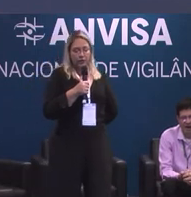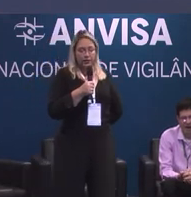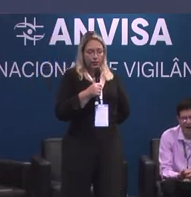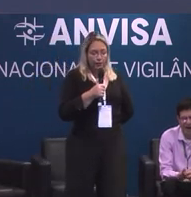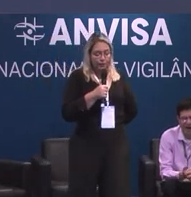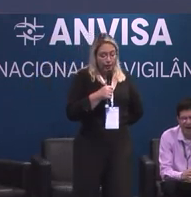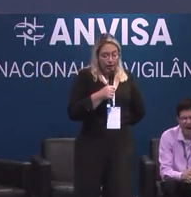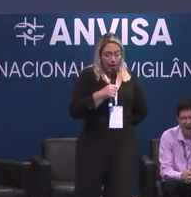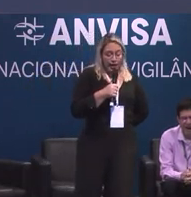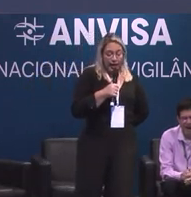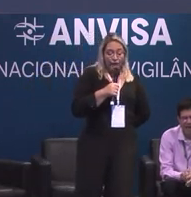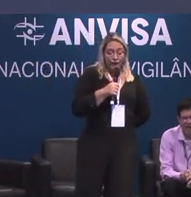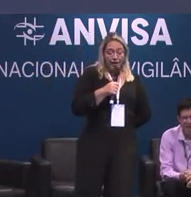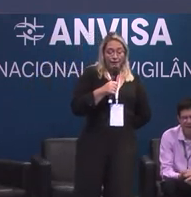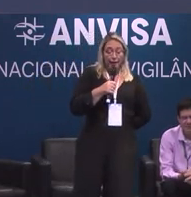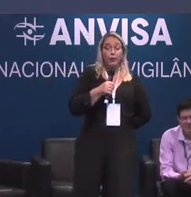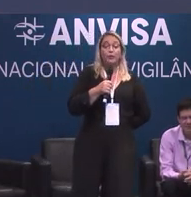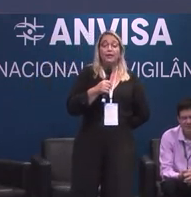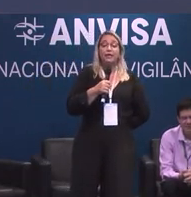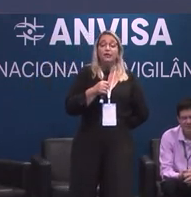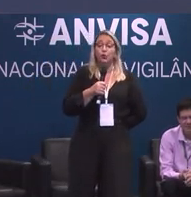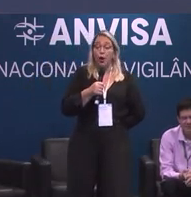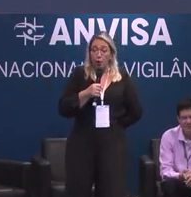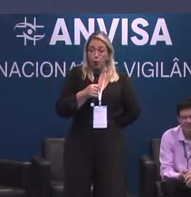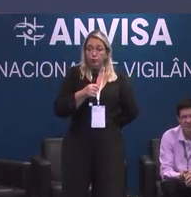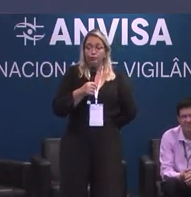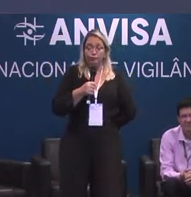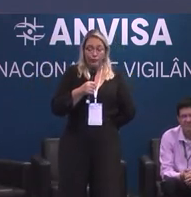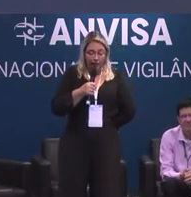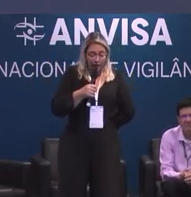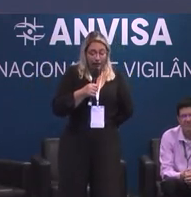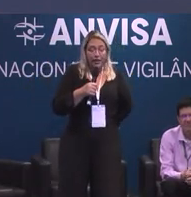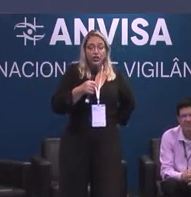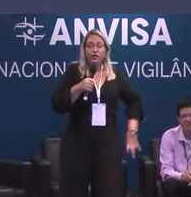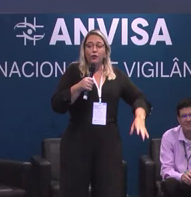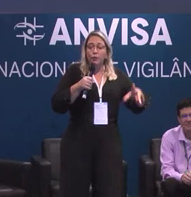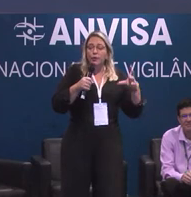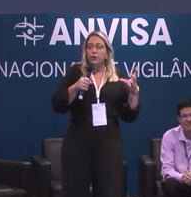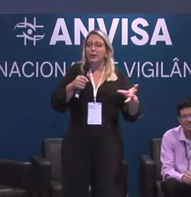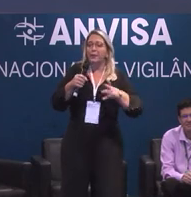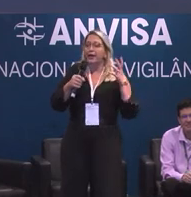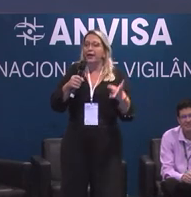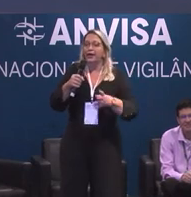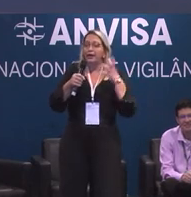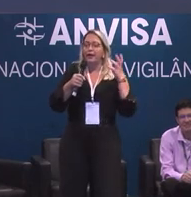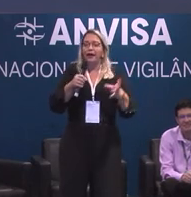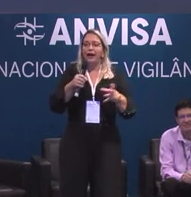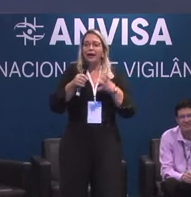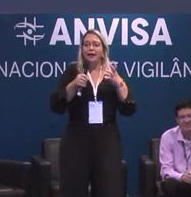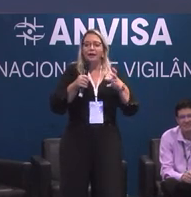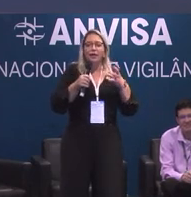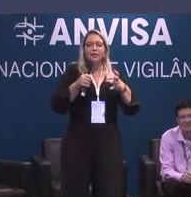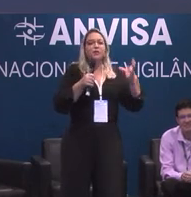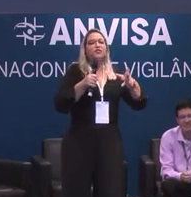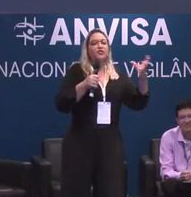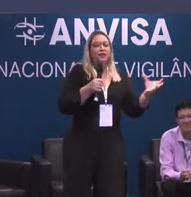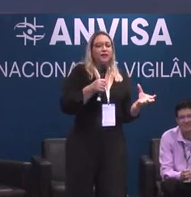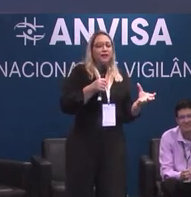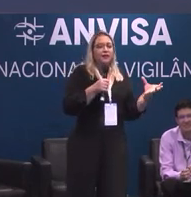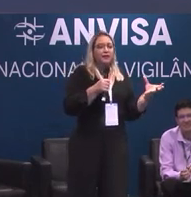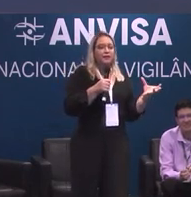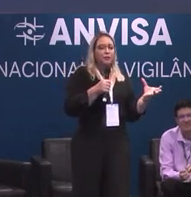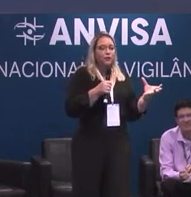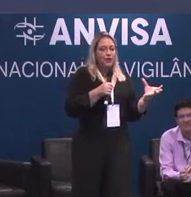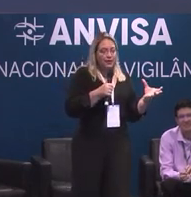infração. A fase pré-processual, que a gente começou a debater aqui, mesmo antes